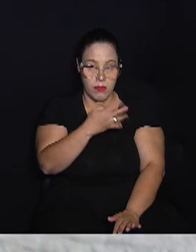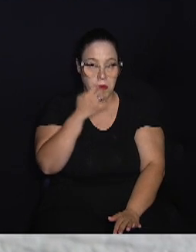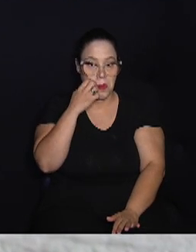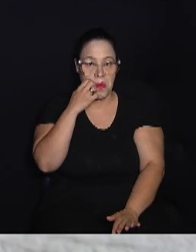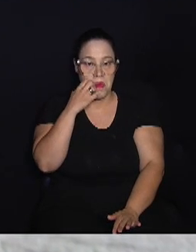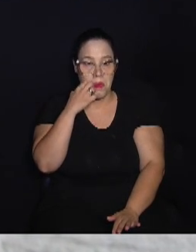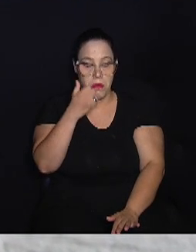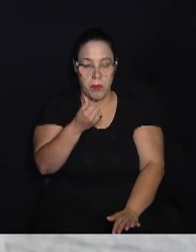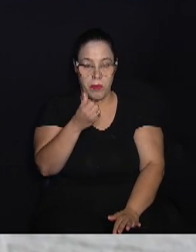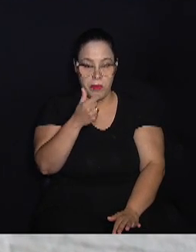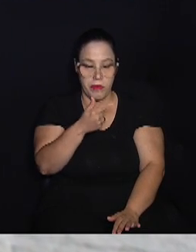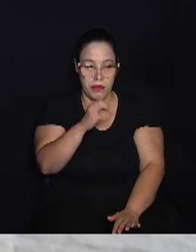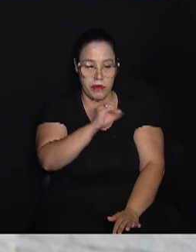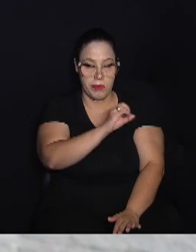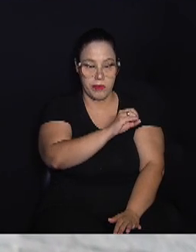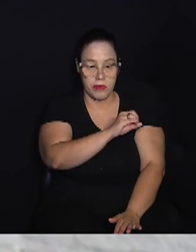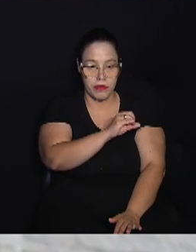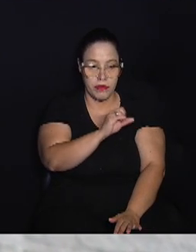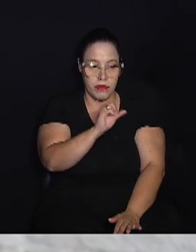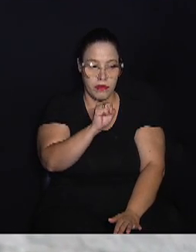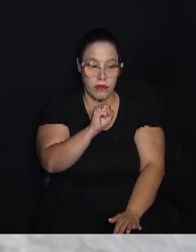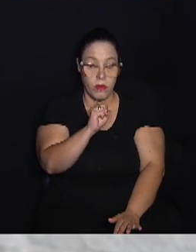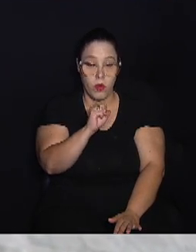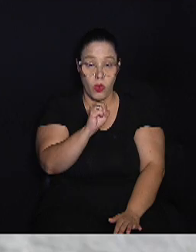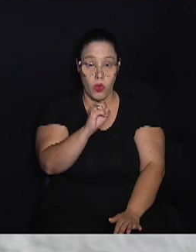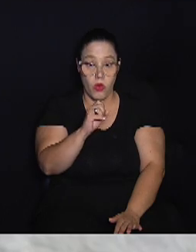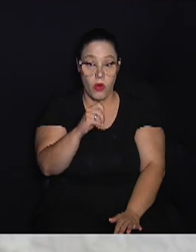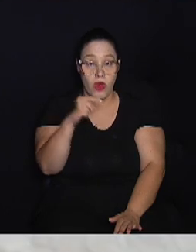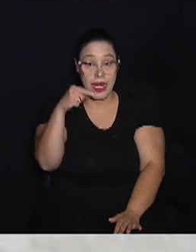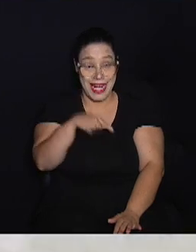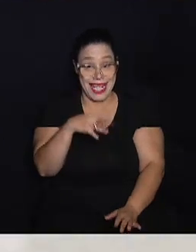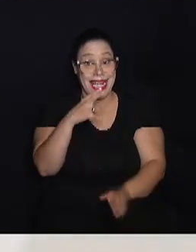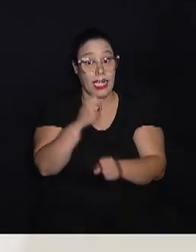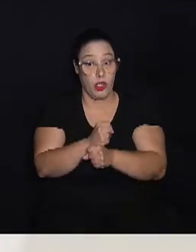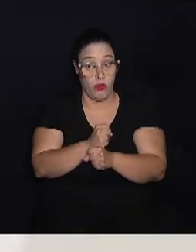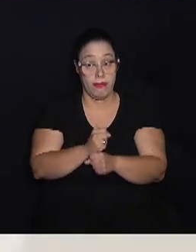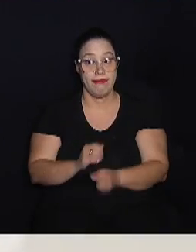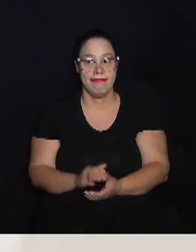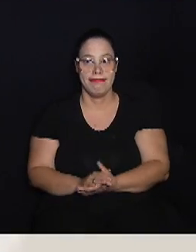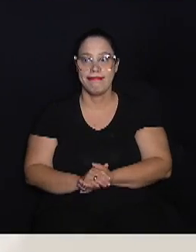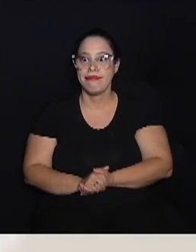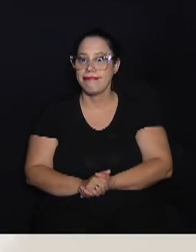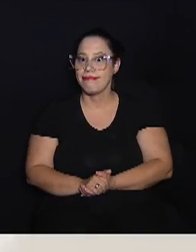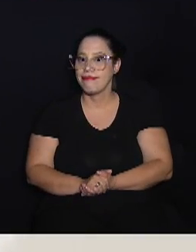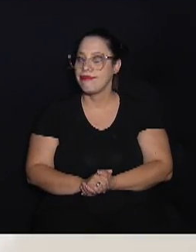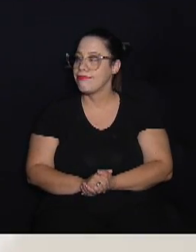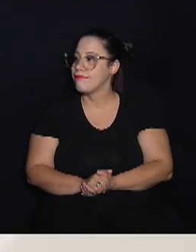de 1.200 para 8 casos neste ano.